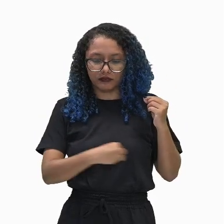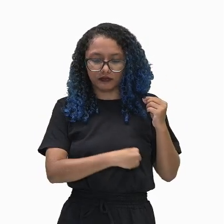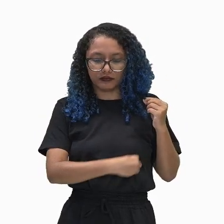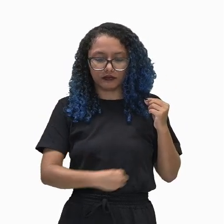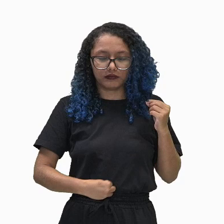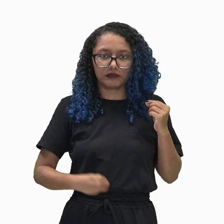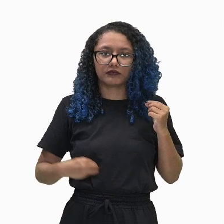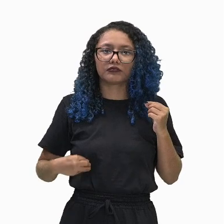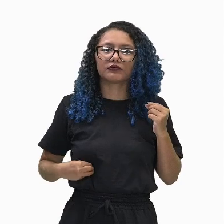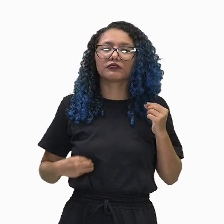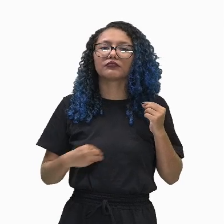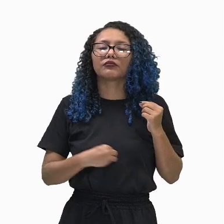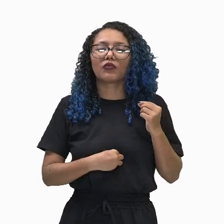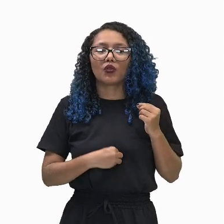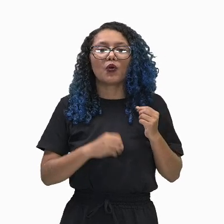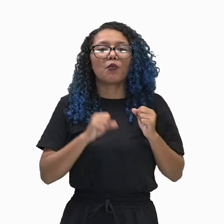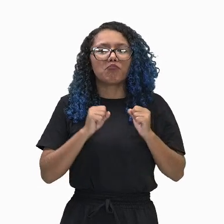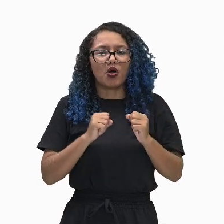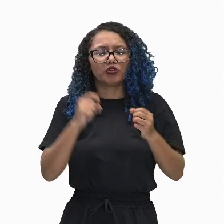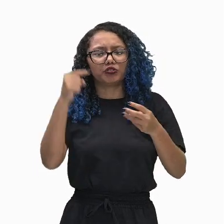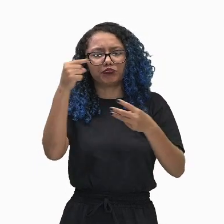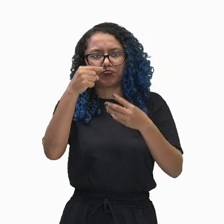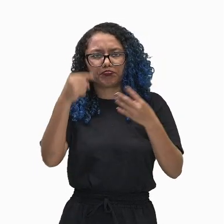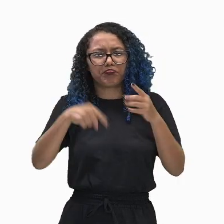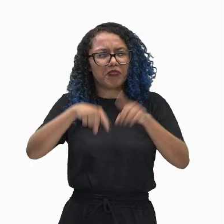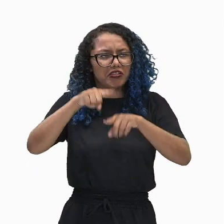um sonar de Doppler ou um